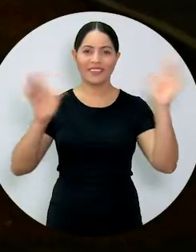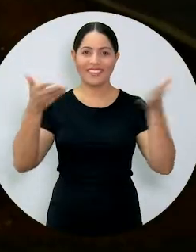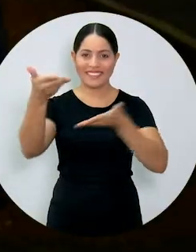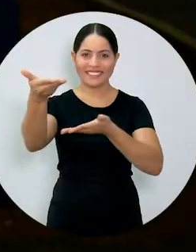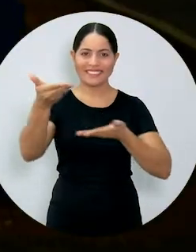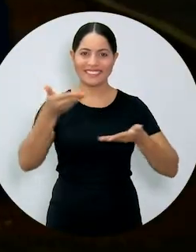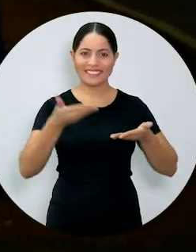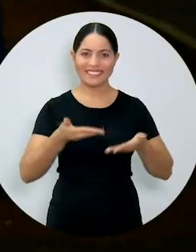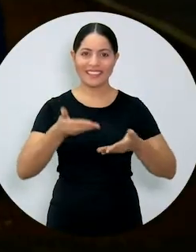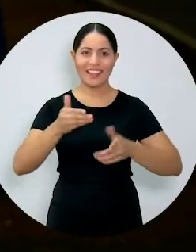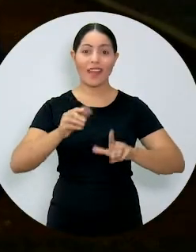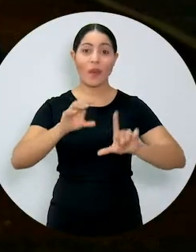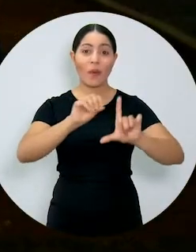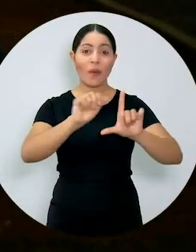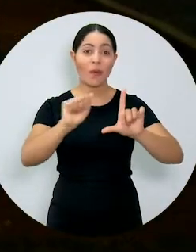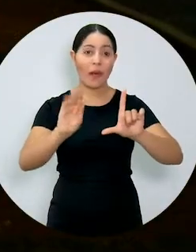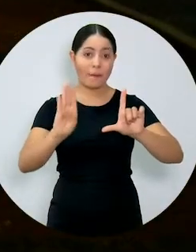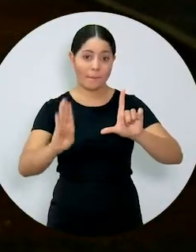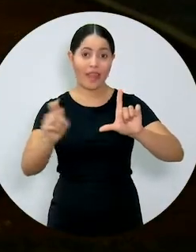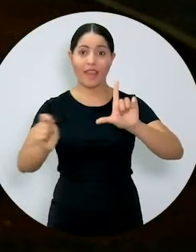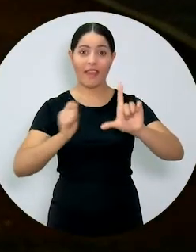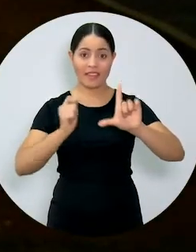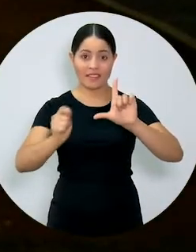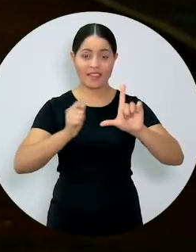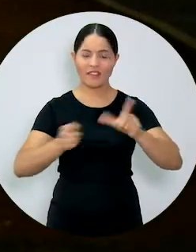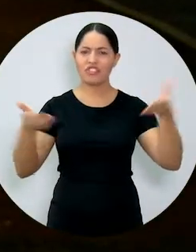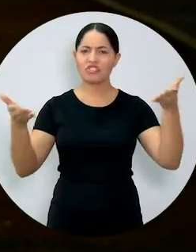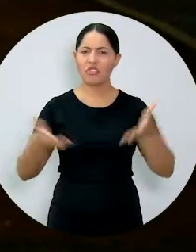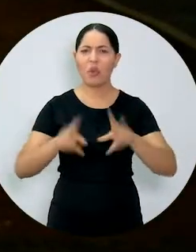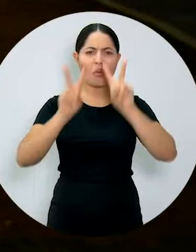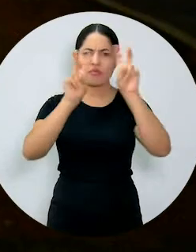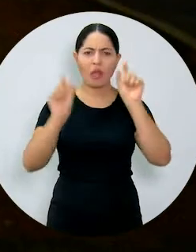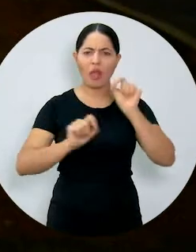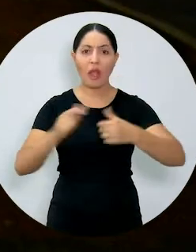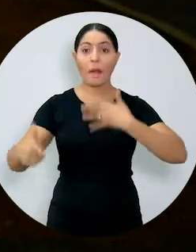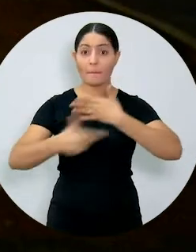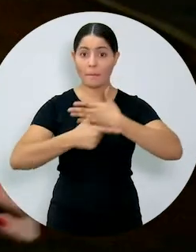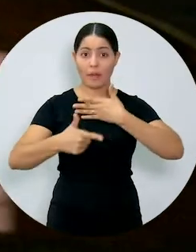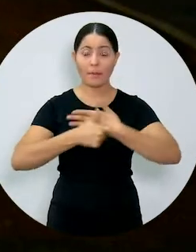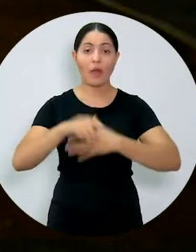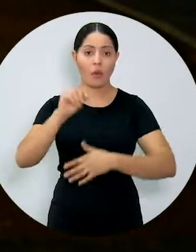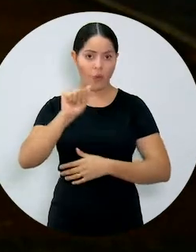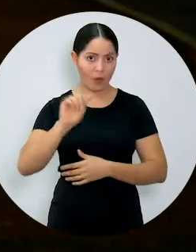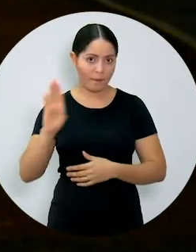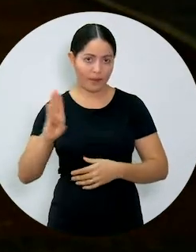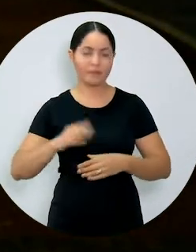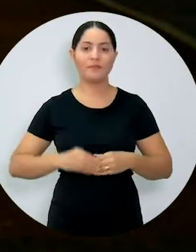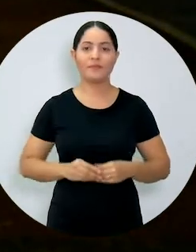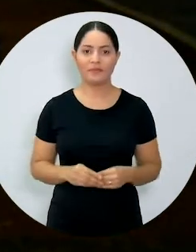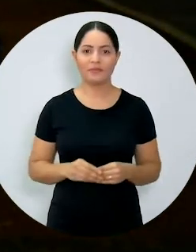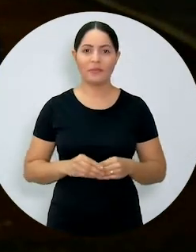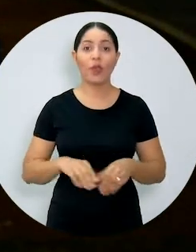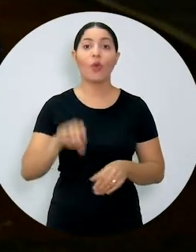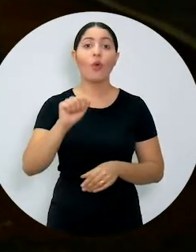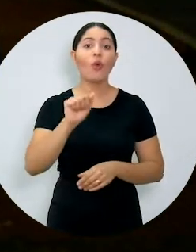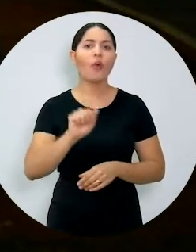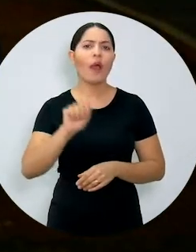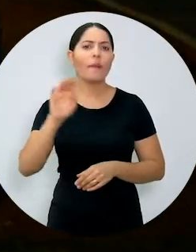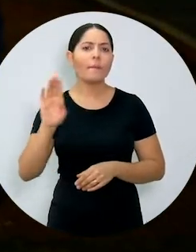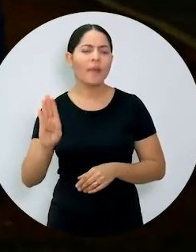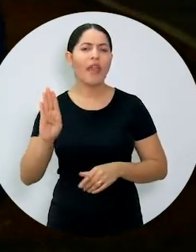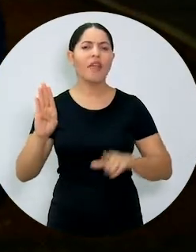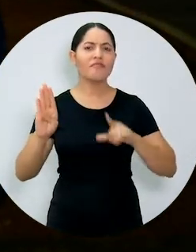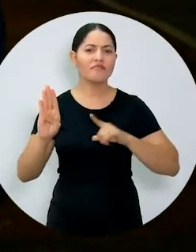Olá, seja bem-vindo a mais um OAB Entrevista. E neste programa nós vamos falar sobre o papel da OAB. A Ordem